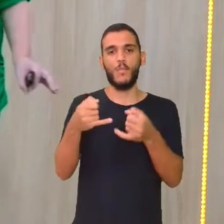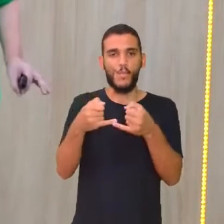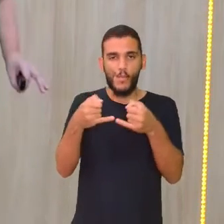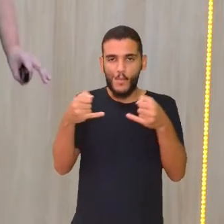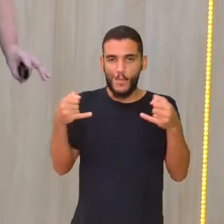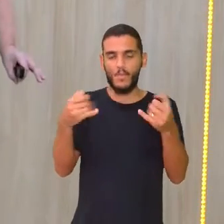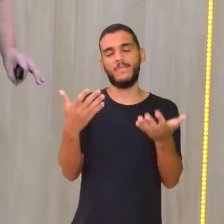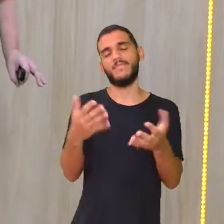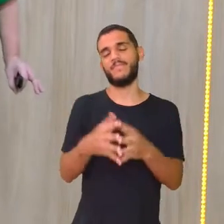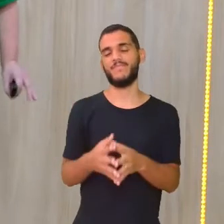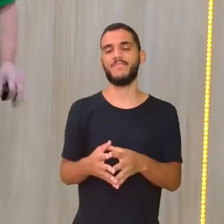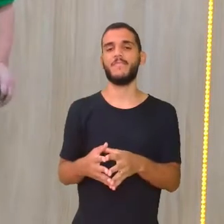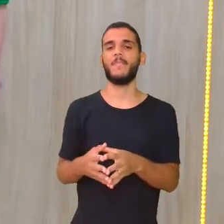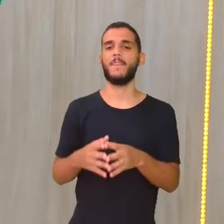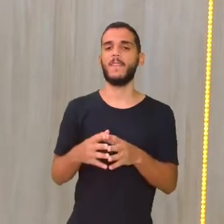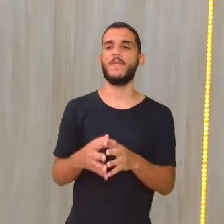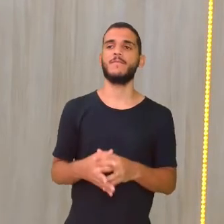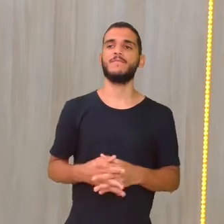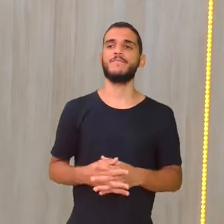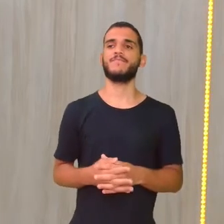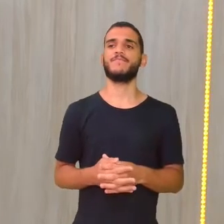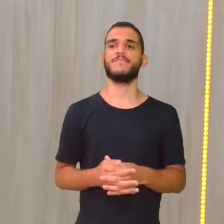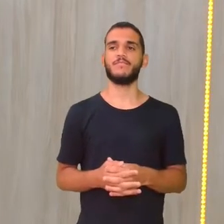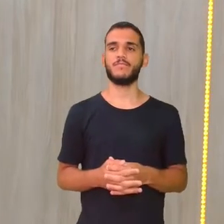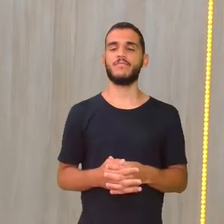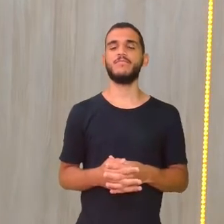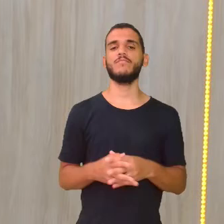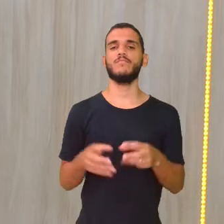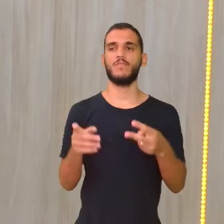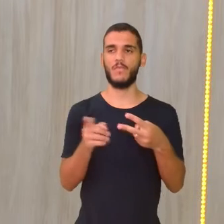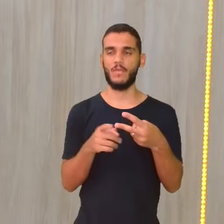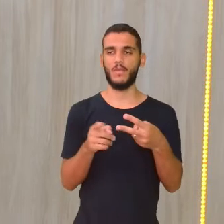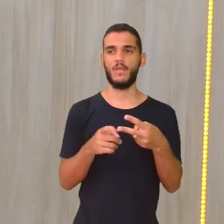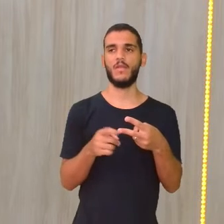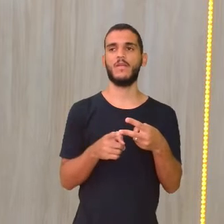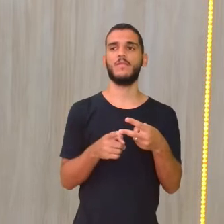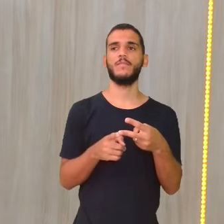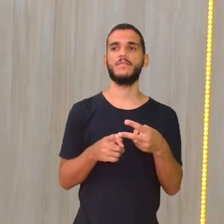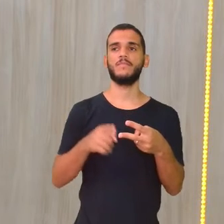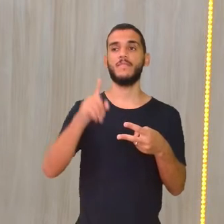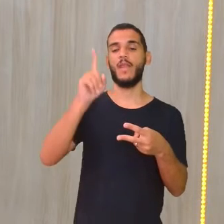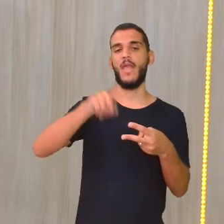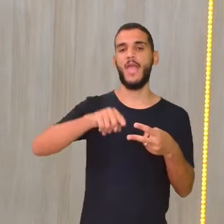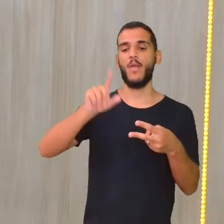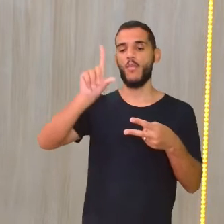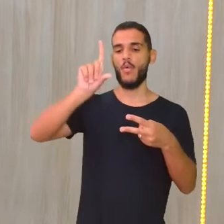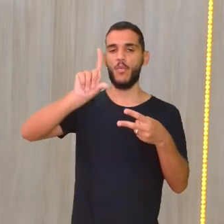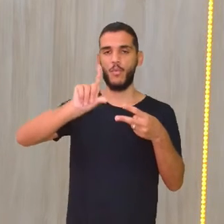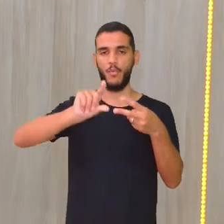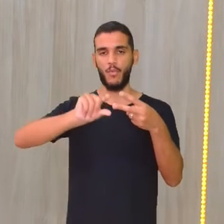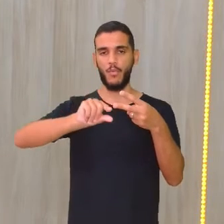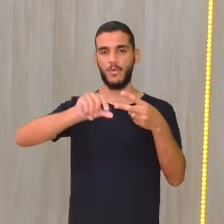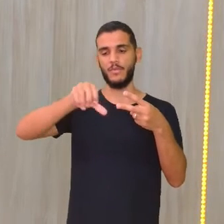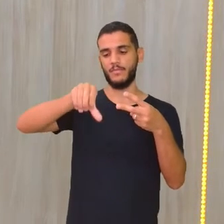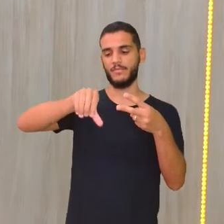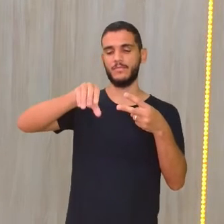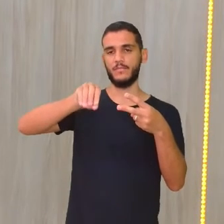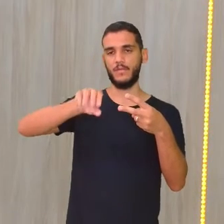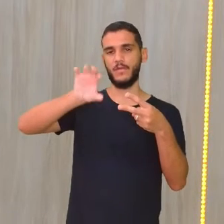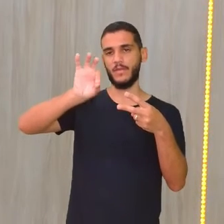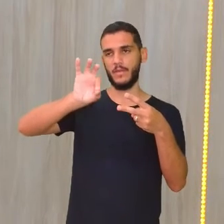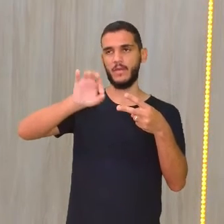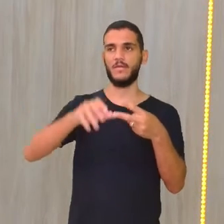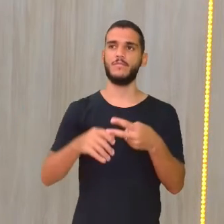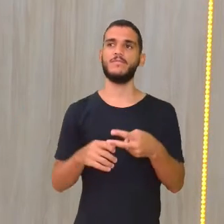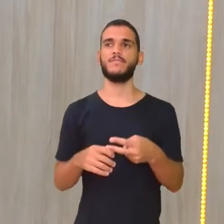associação é sua, você faz do jeito que você quiser. Acutângulo, menor que 90 graus, tá vendo? Prestem atenção